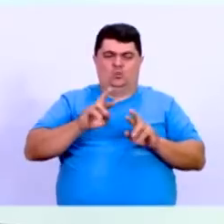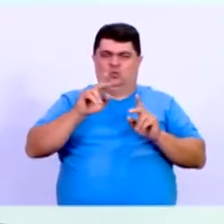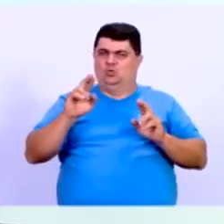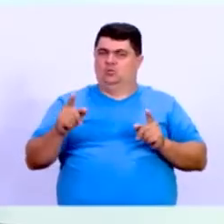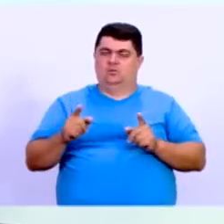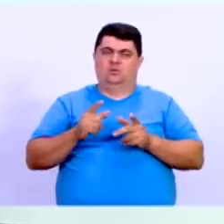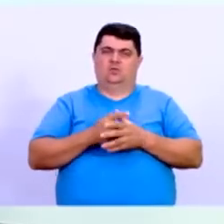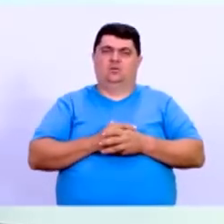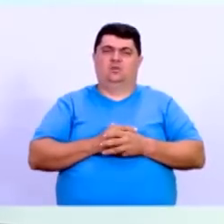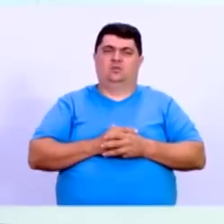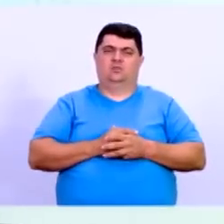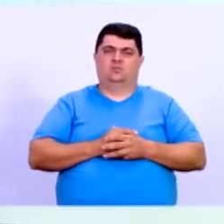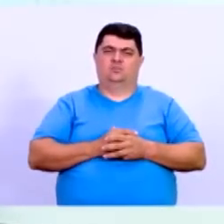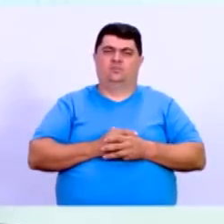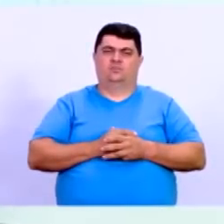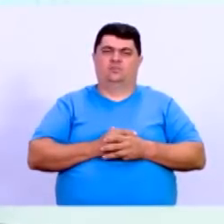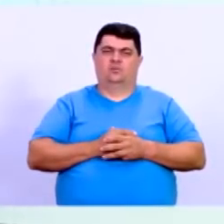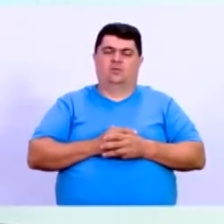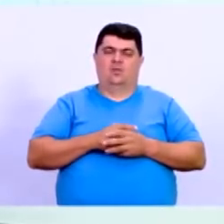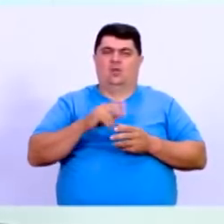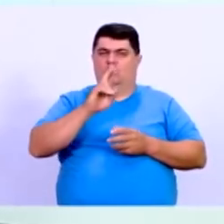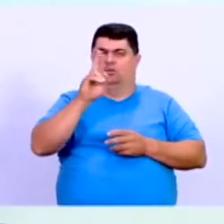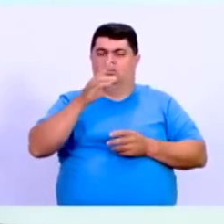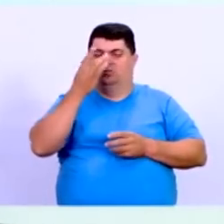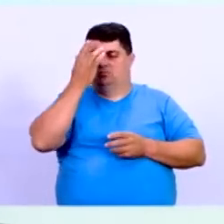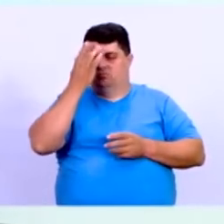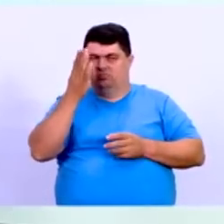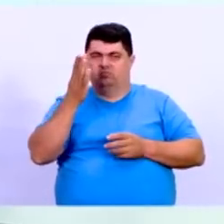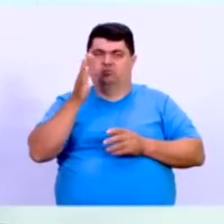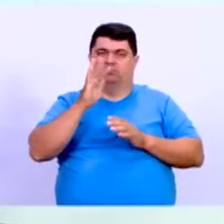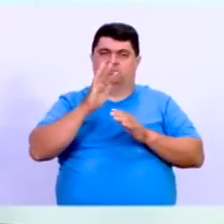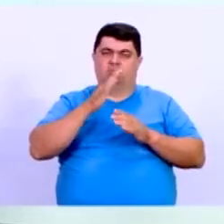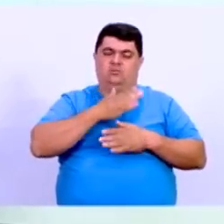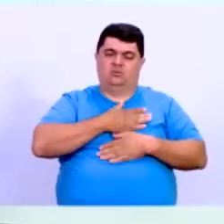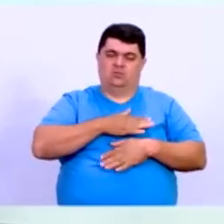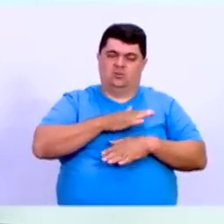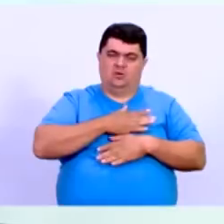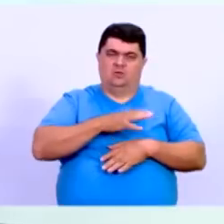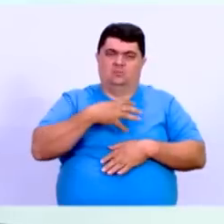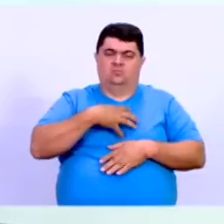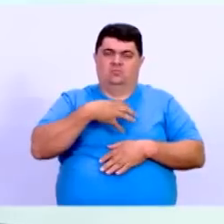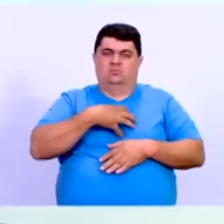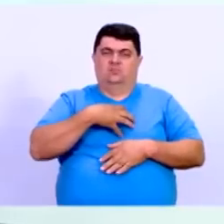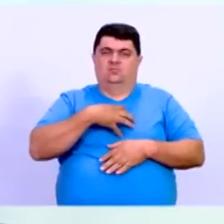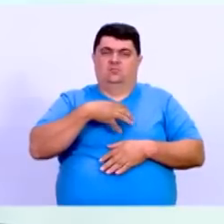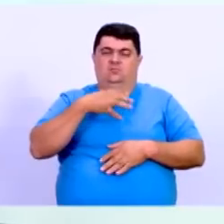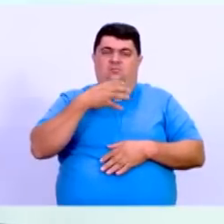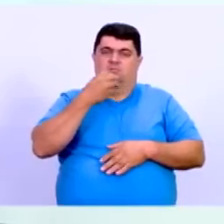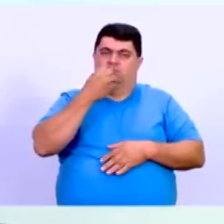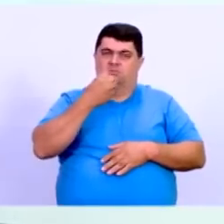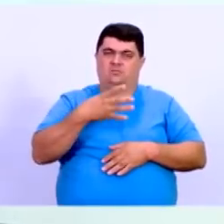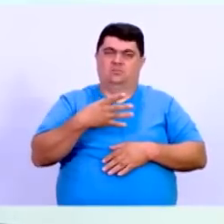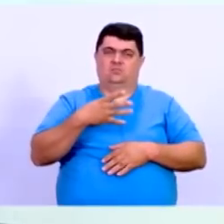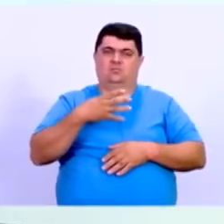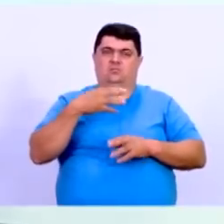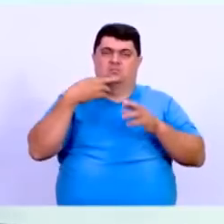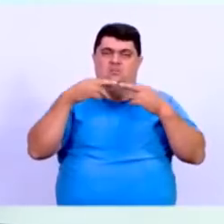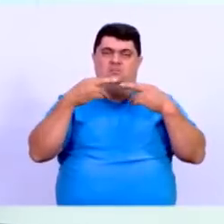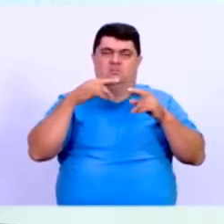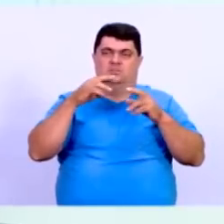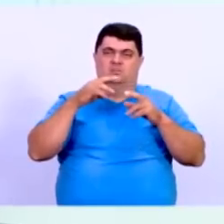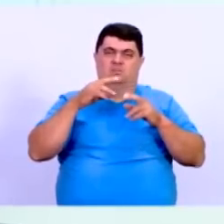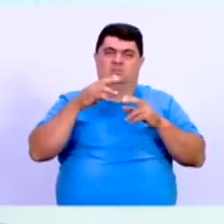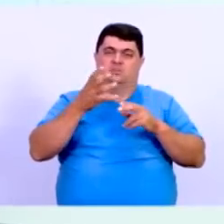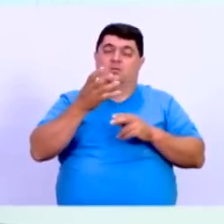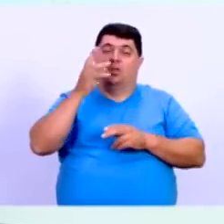hoje. São nomenclaturas bem tranquilas para você se sentir mais à vontade com a disciplina de redes de computadores.